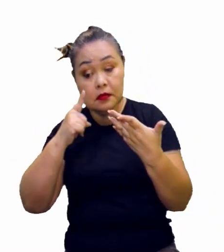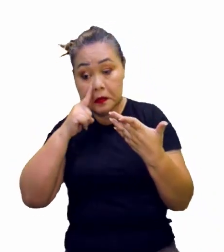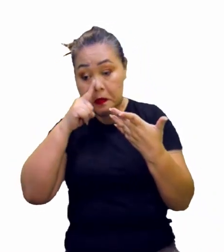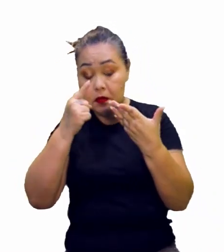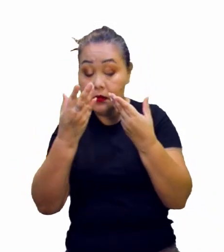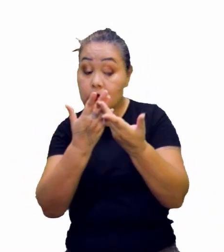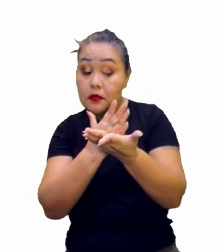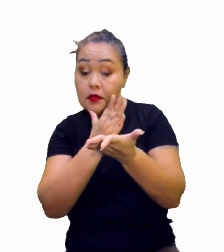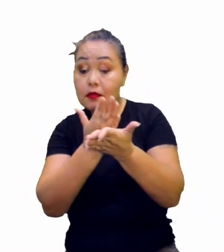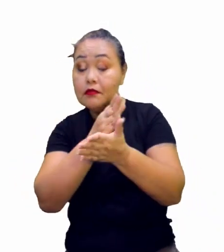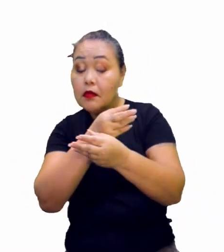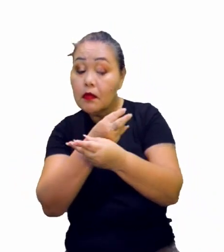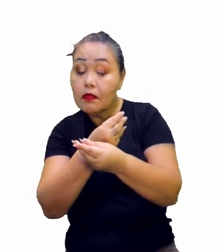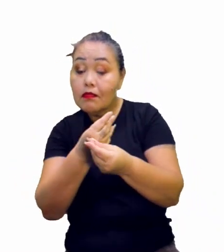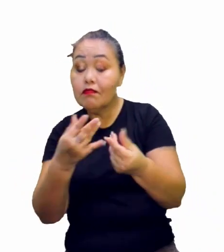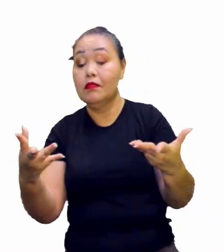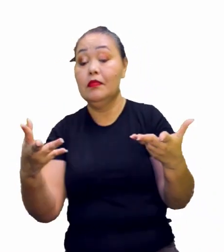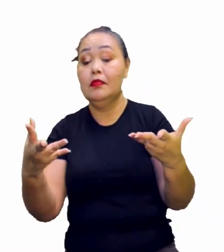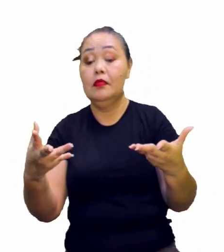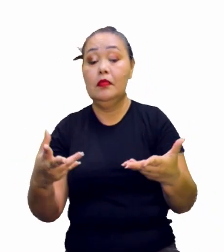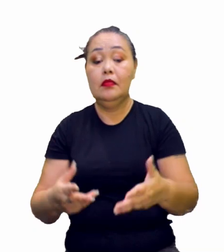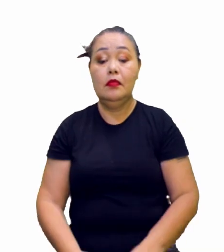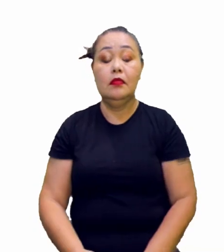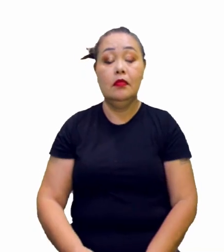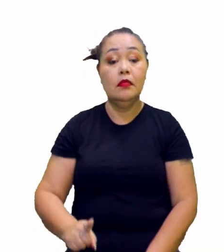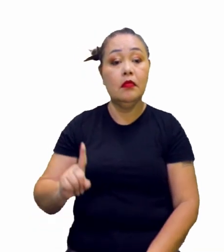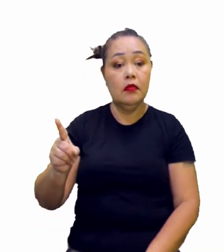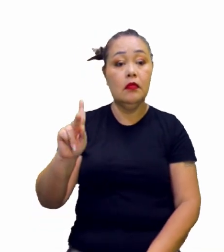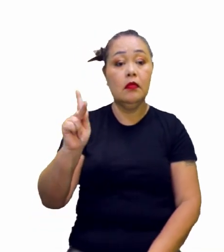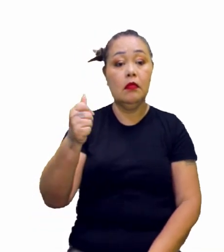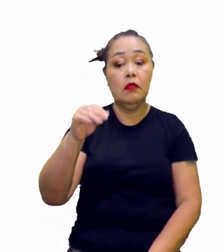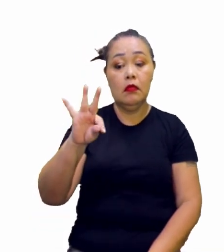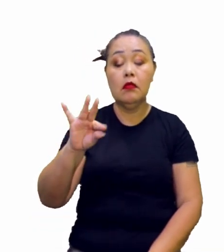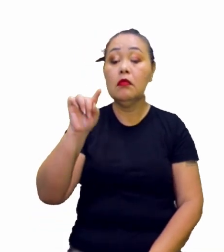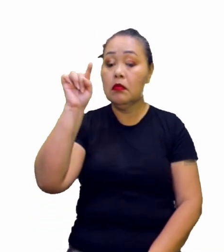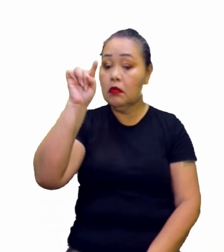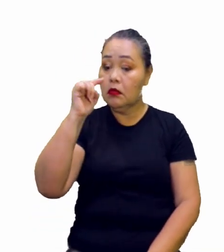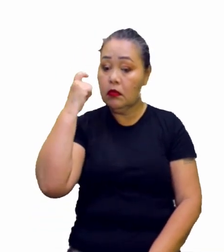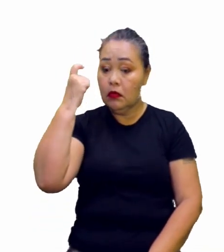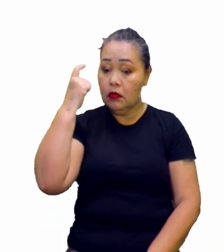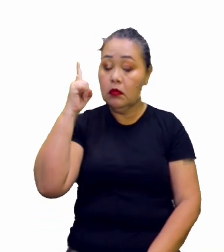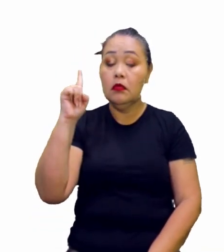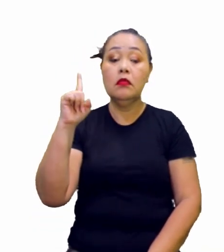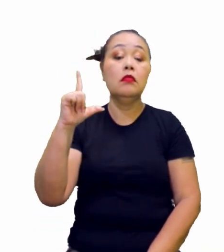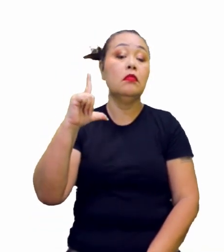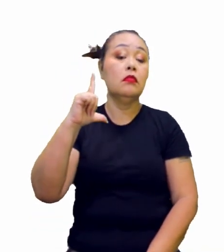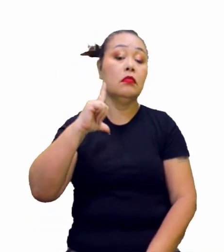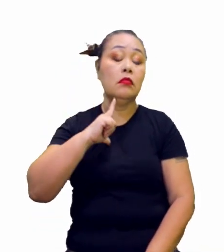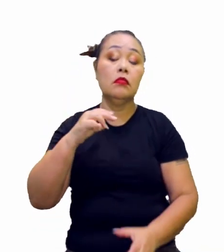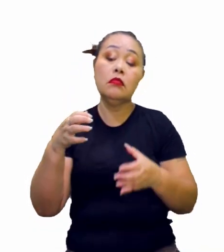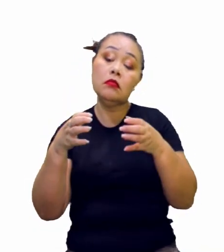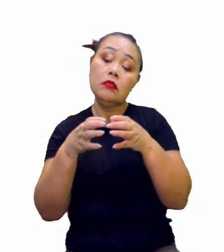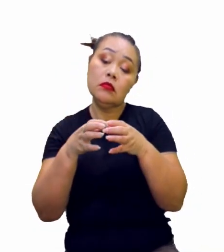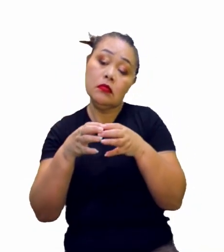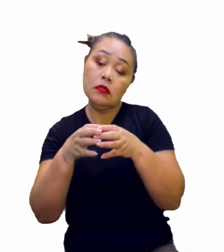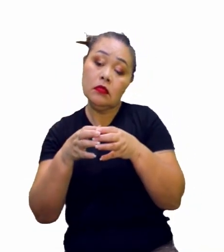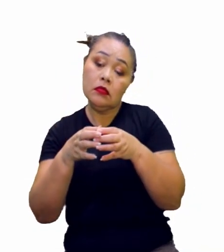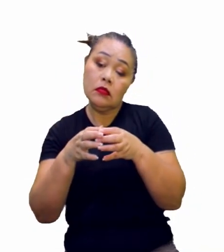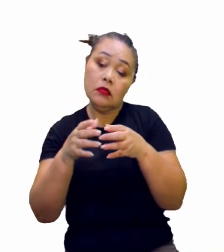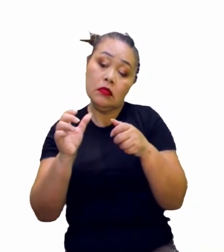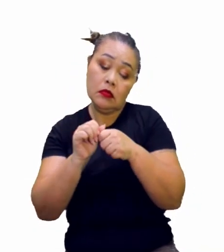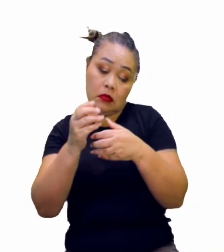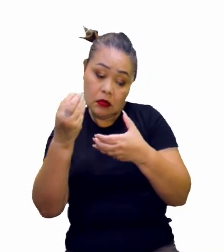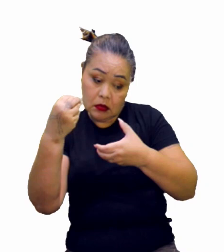hotspots, ponto de extrema preocupação por ter espécies, grandes espécies